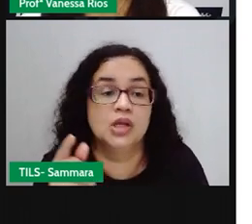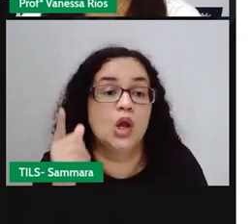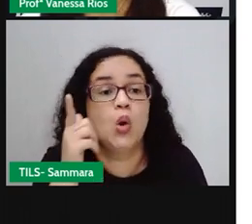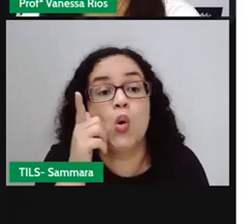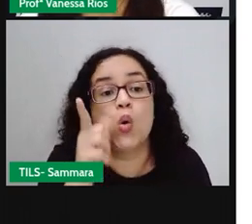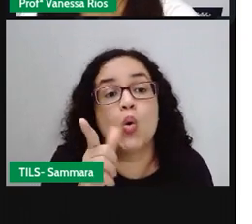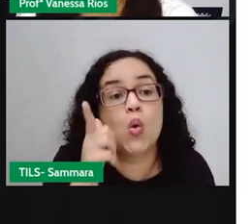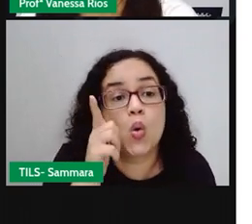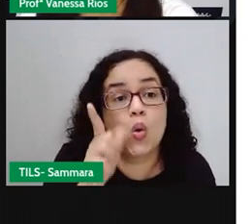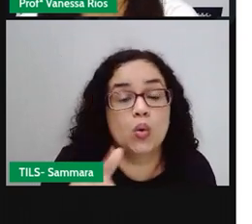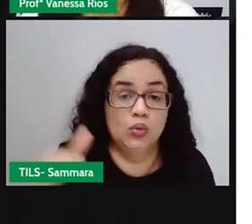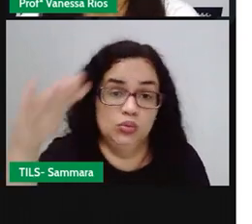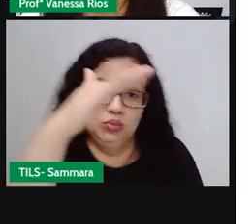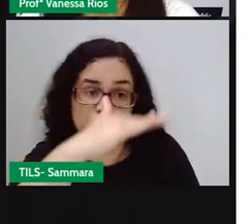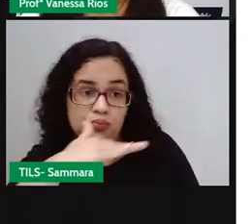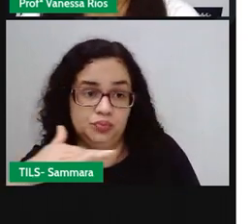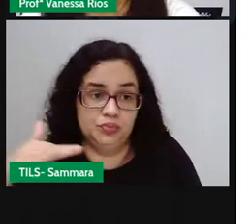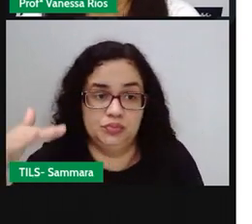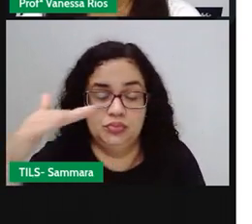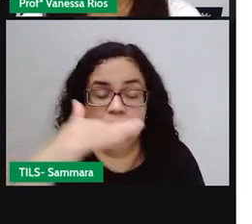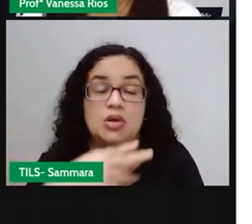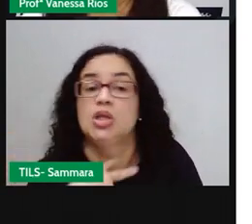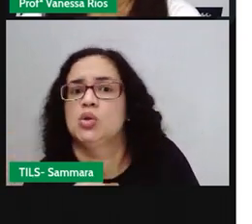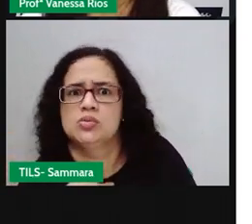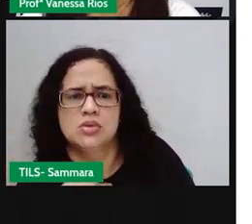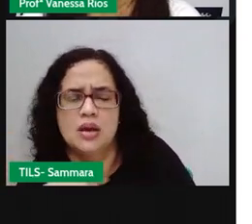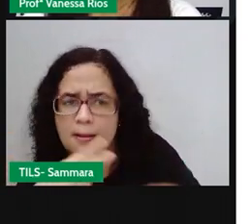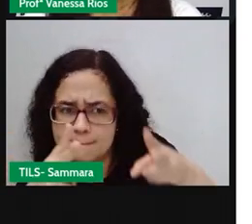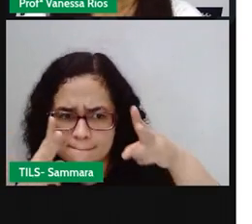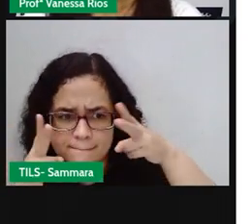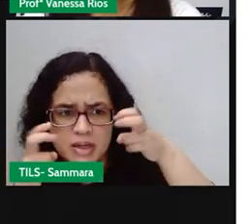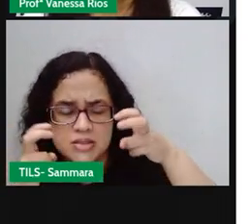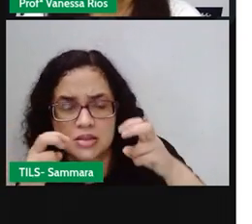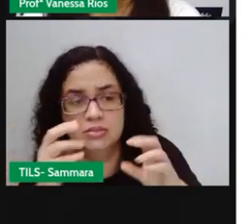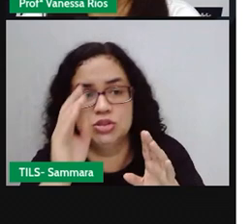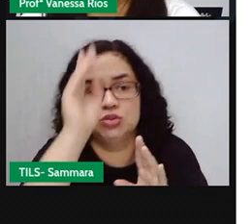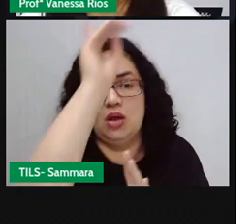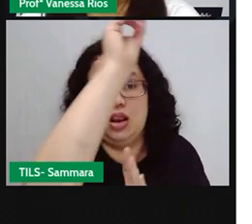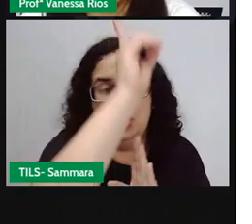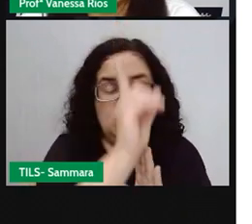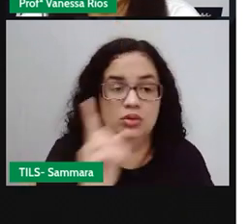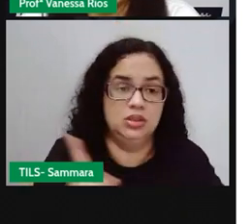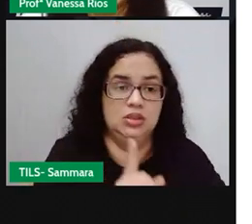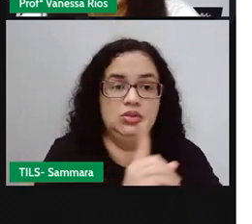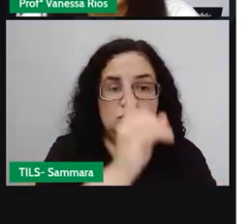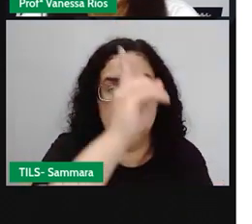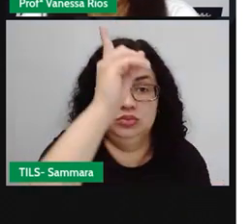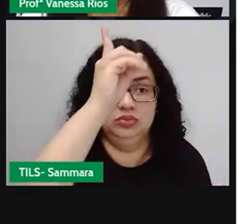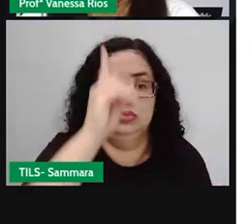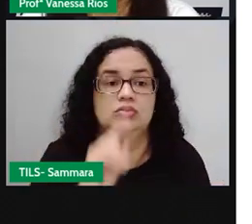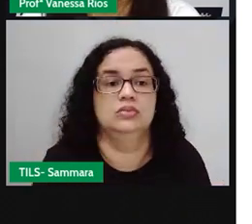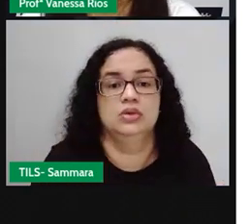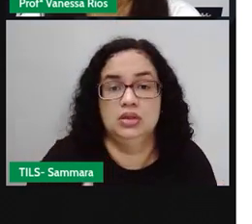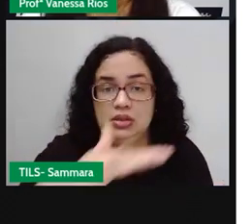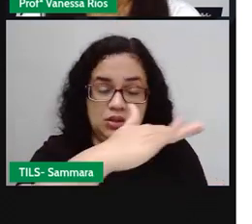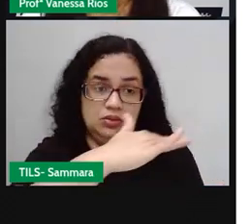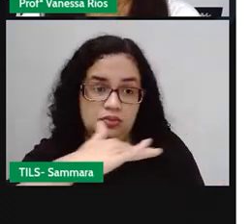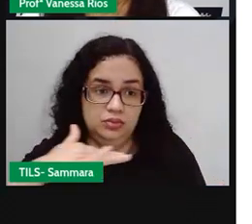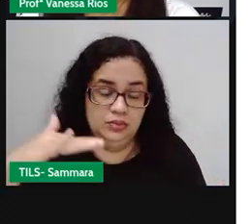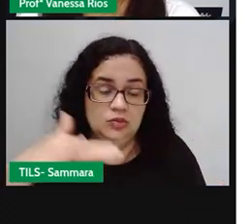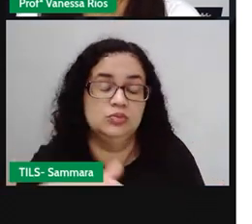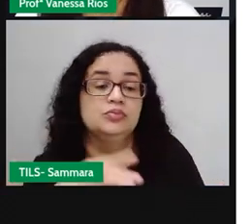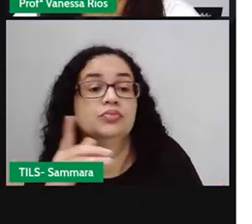consegue ver ela, ó, ao redor. A gente não consegue perceber só largura e altura, como as formas planas, né?